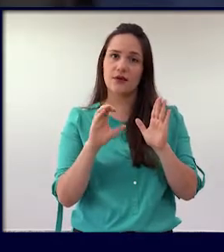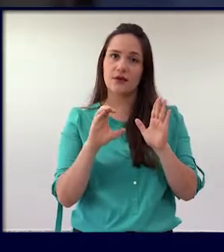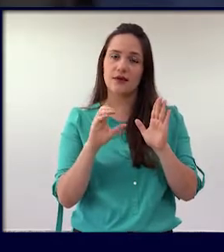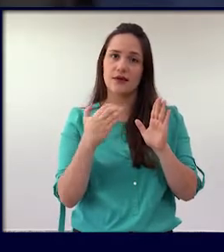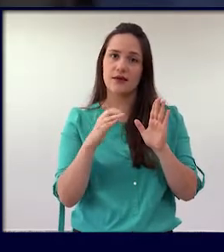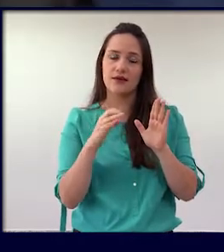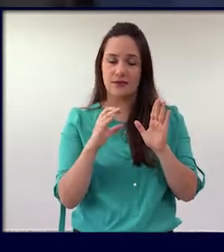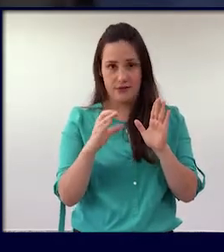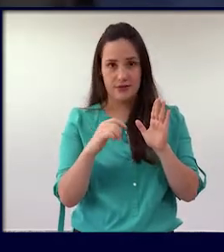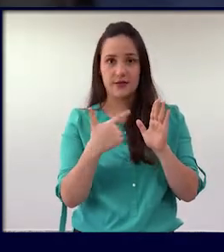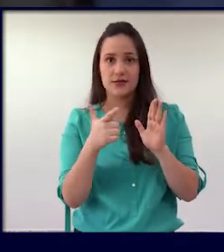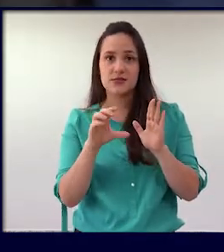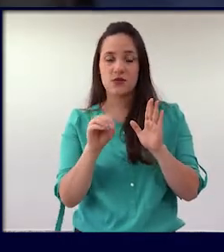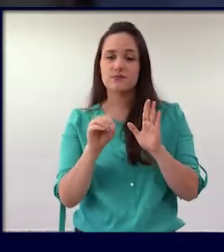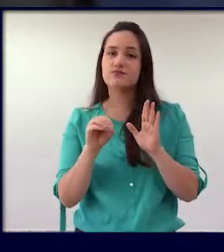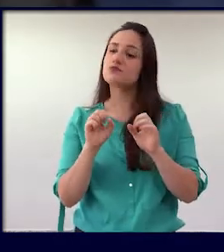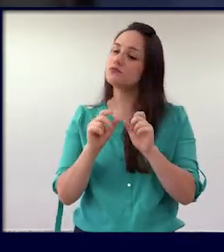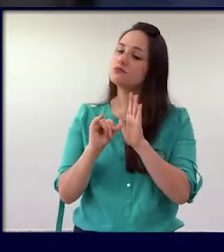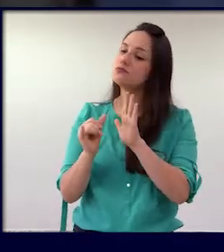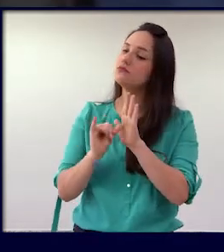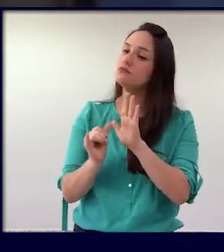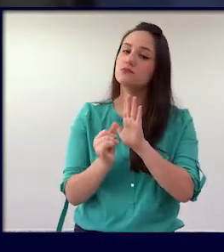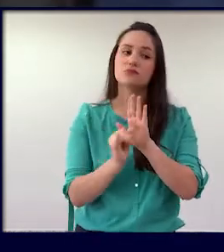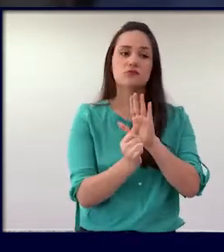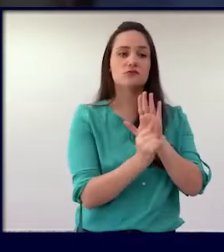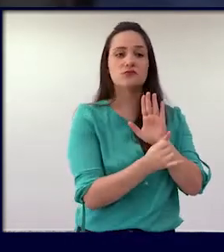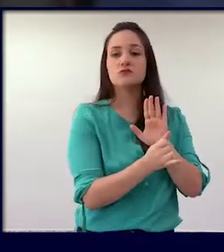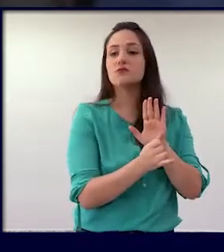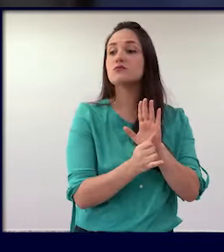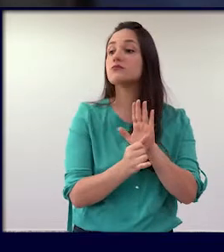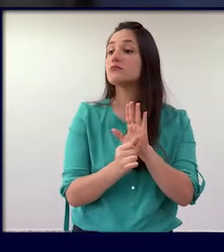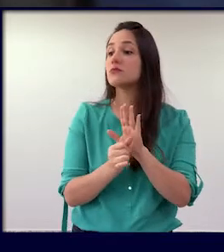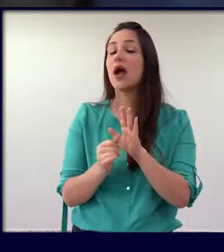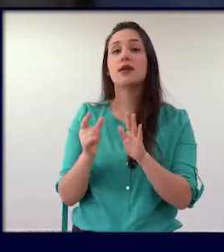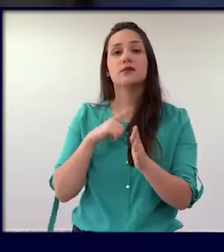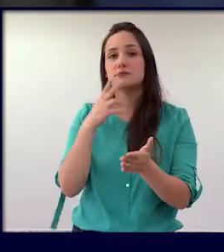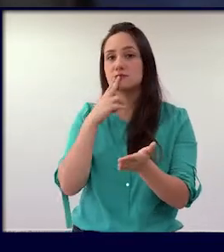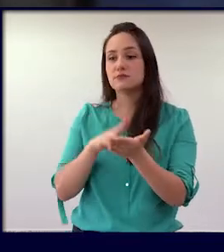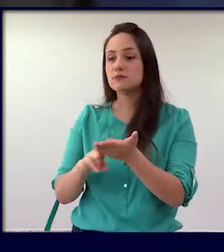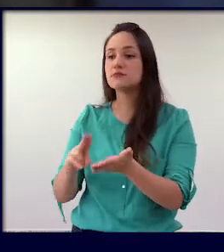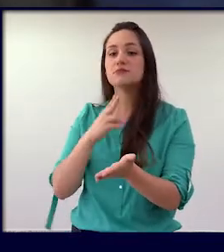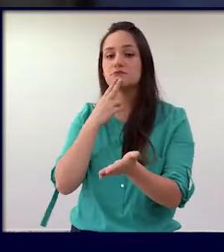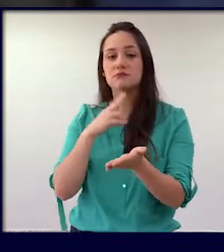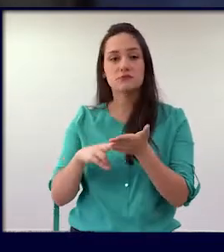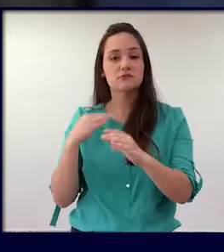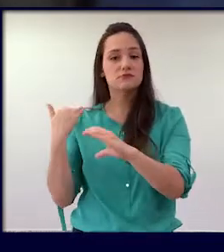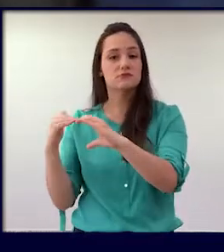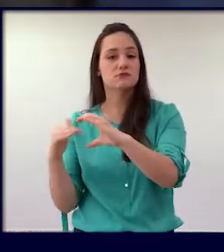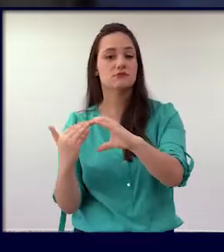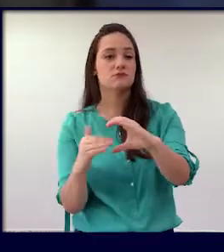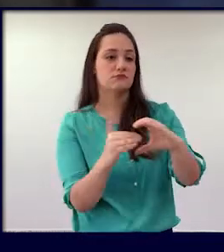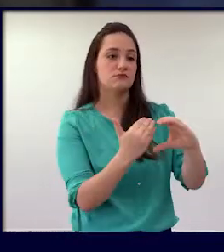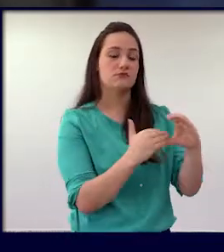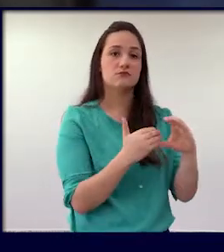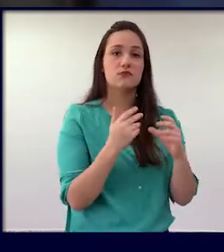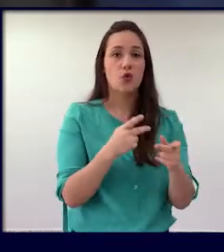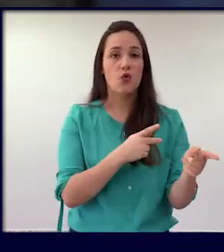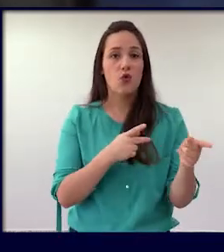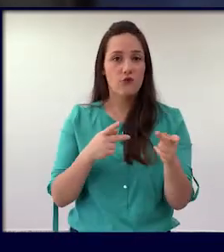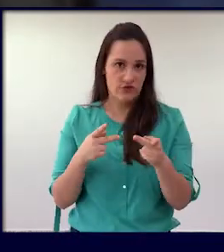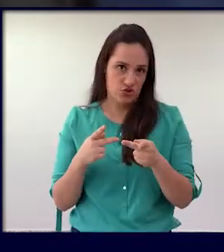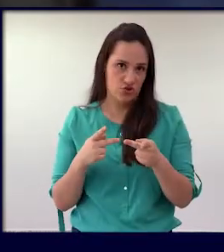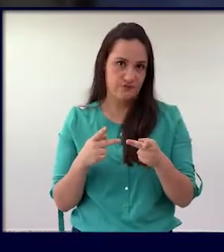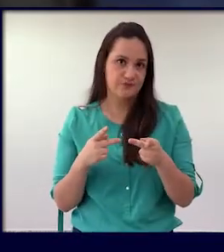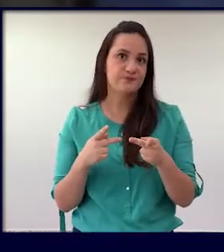após a publicação desse edital, dessa lista, são encaminhados as cartas de convocação para os mesários.